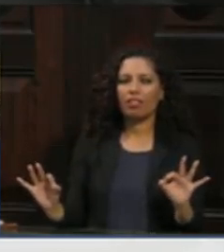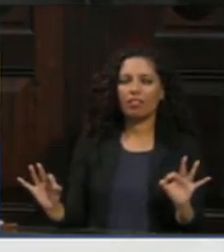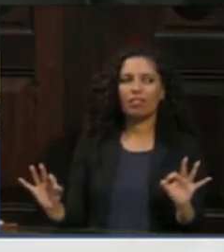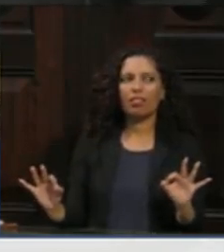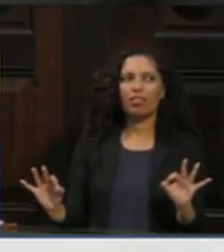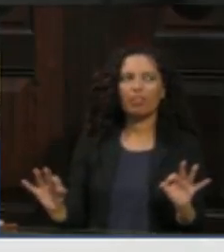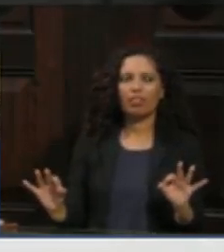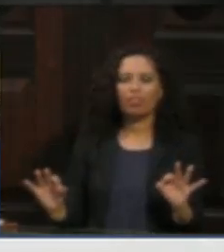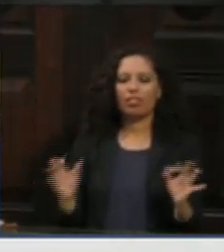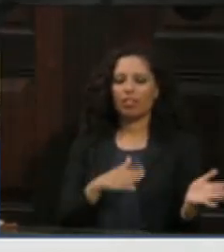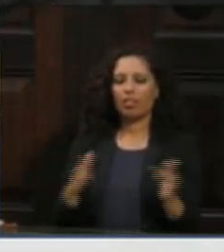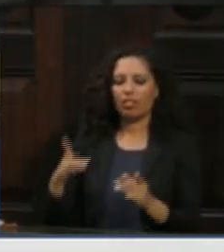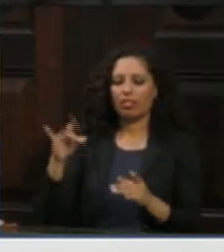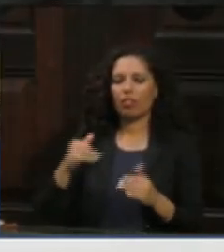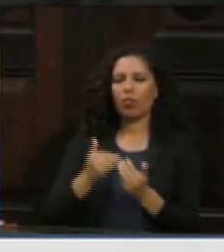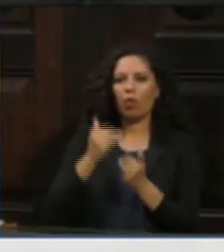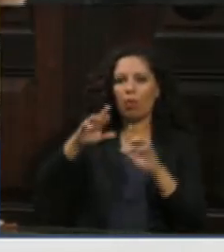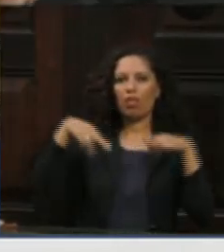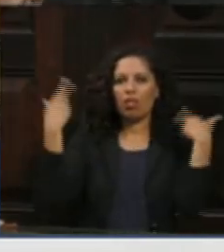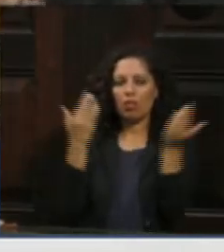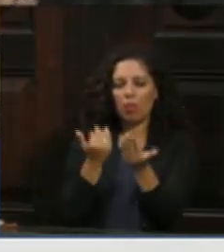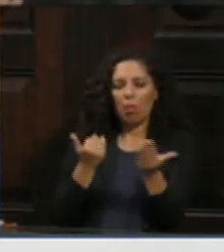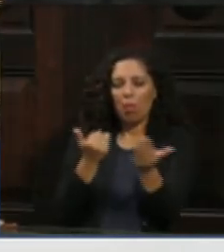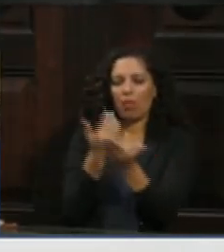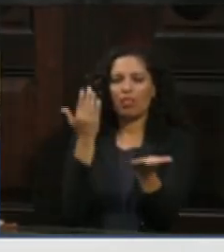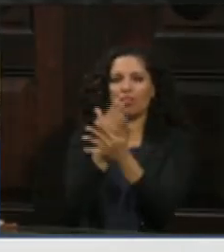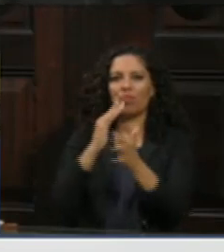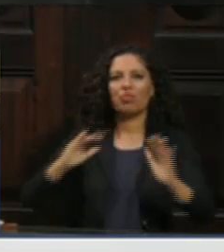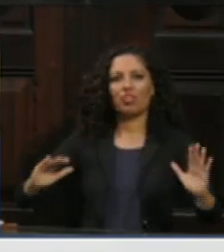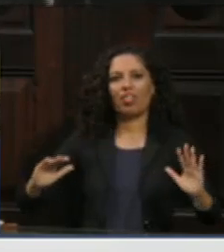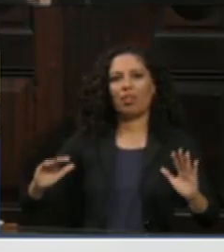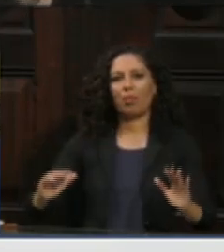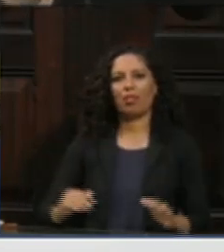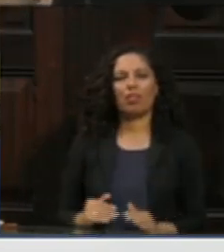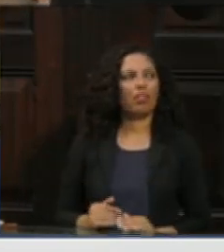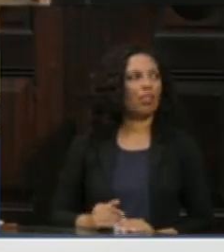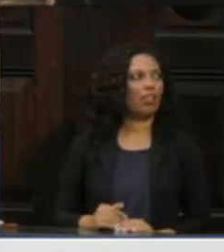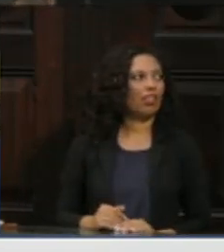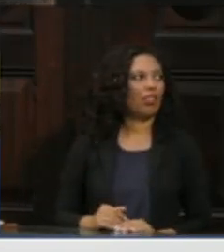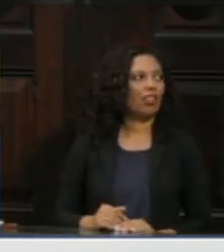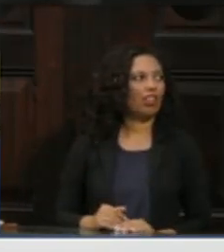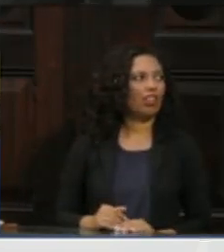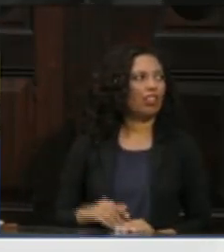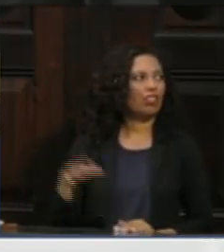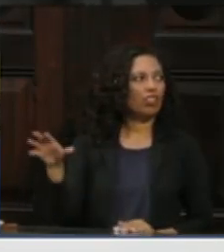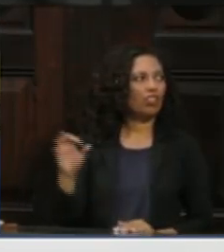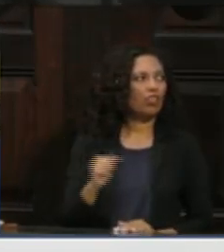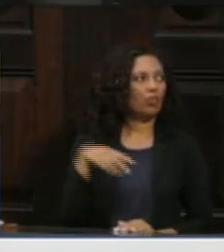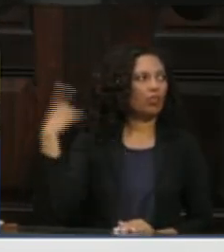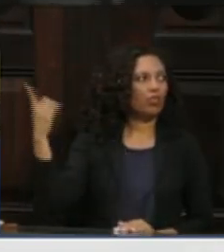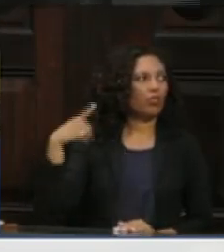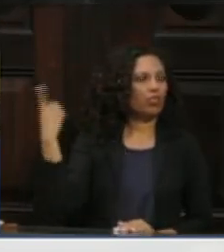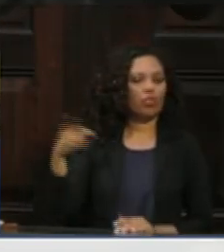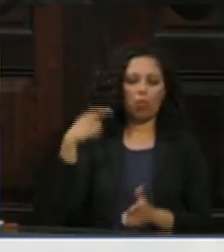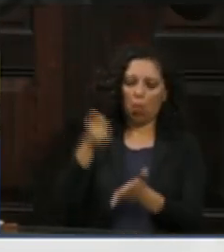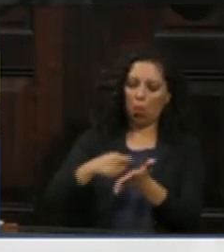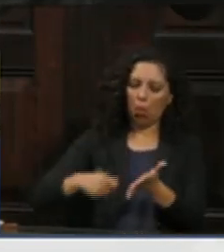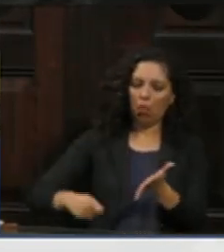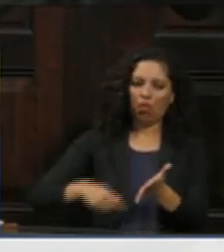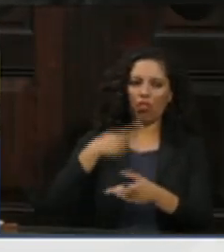Eliomar, parabéns, Temer. Aproveitando o gancho, deputado Eliomar, hoje também faz 80 anos minha